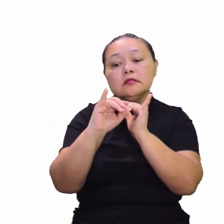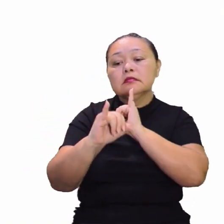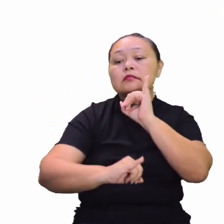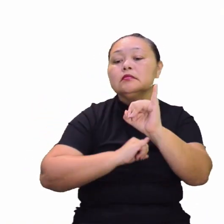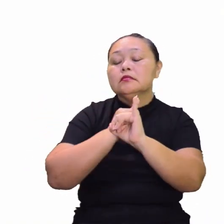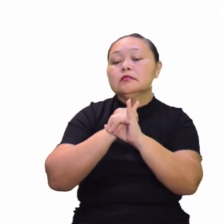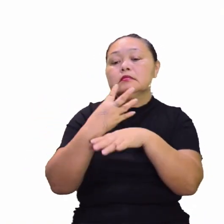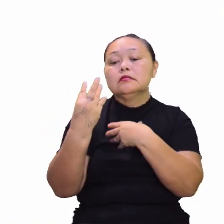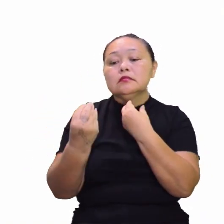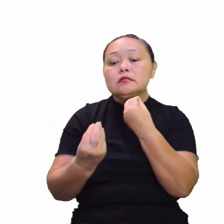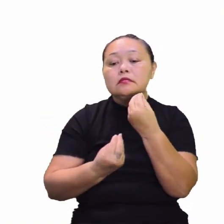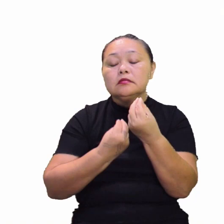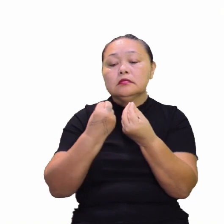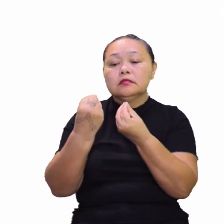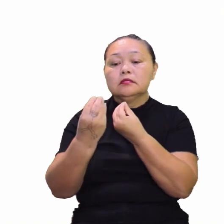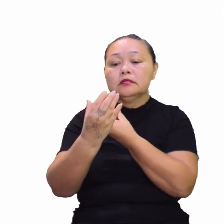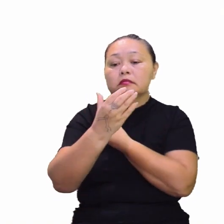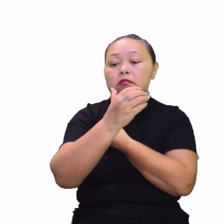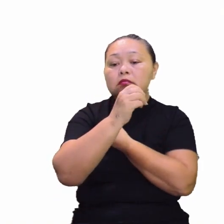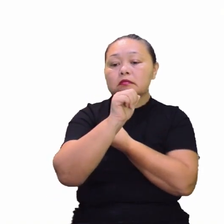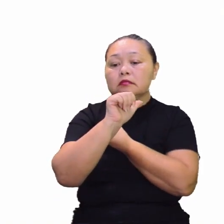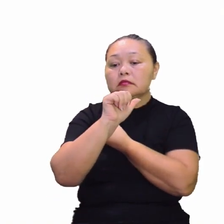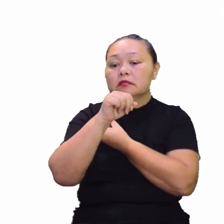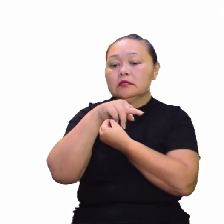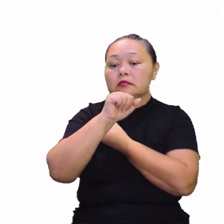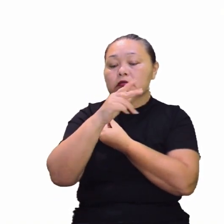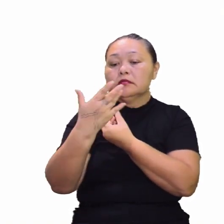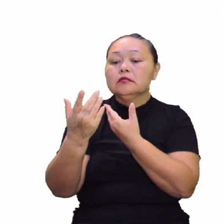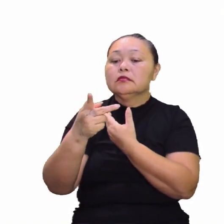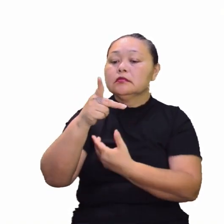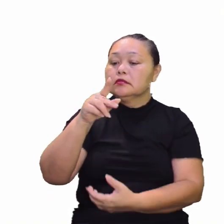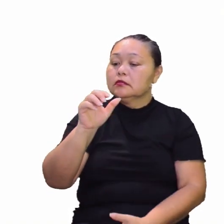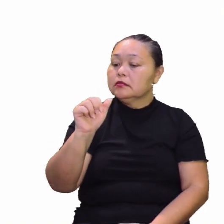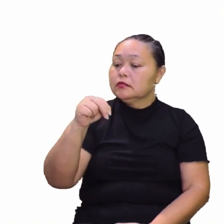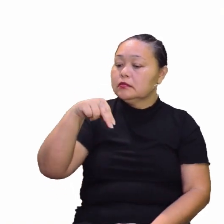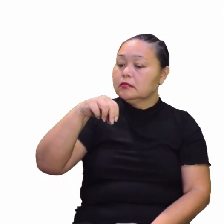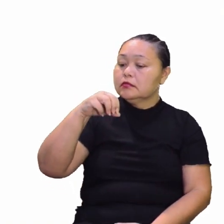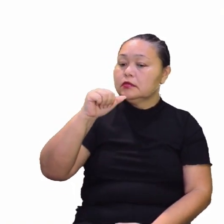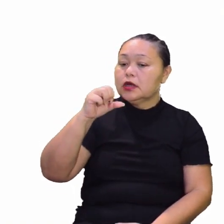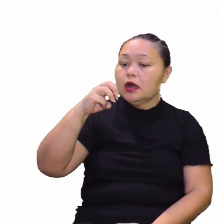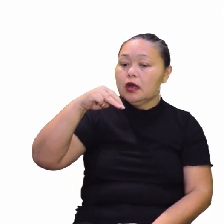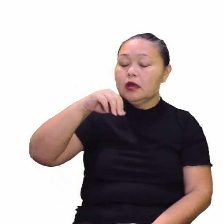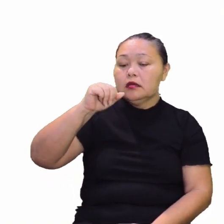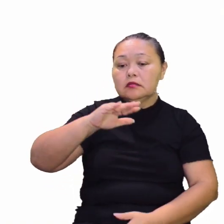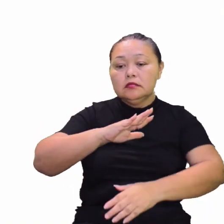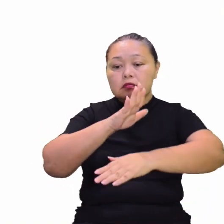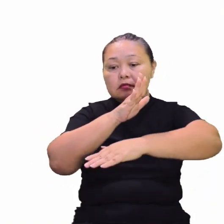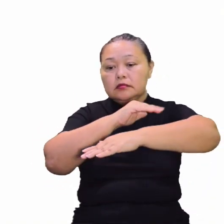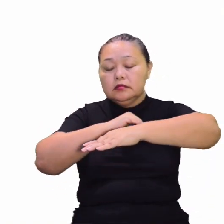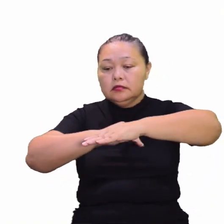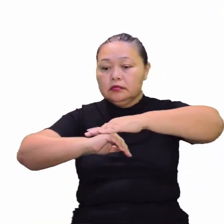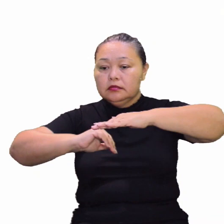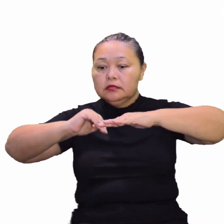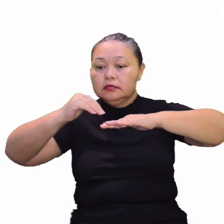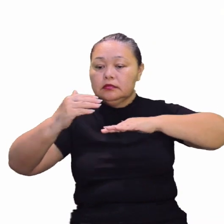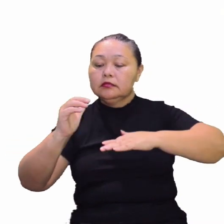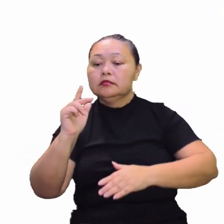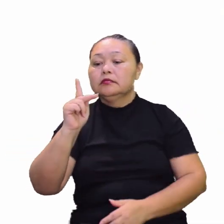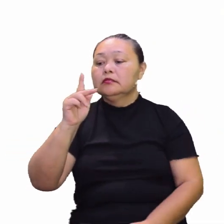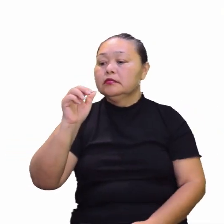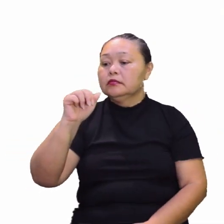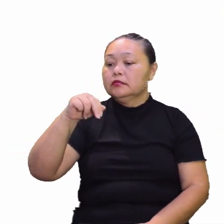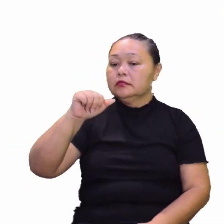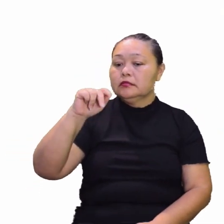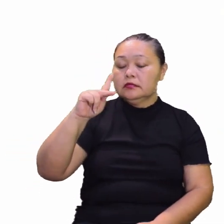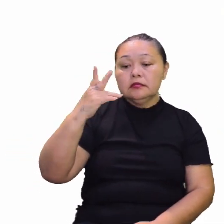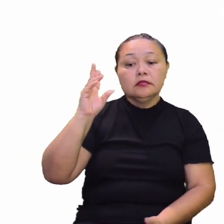internet informações sobre o Canal do Panamá, para você entender também como funciona essa questão. Né? As eclusas. Canal do